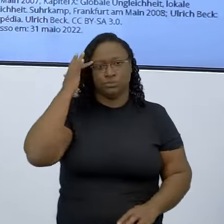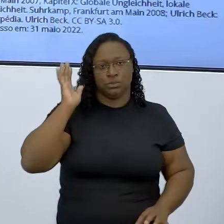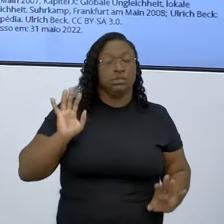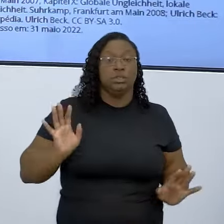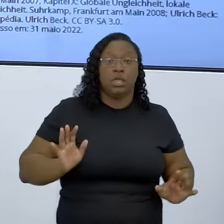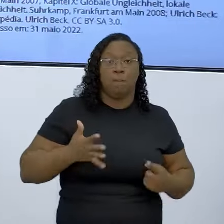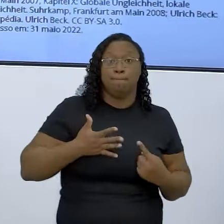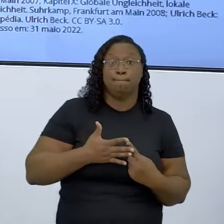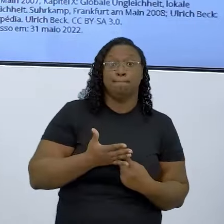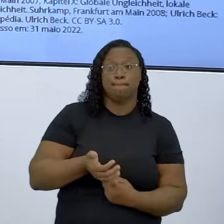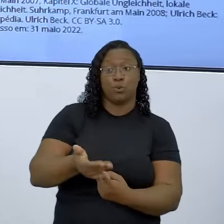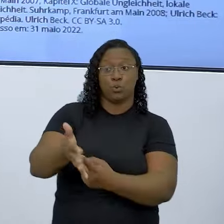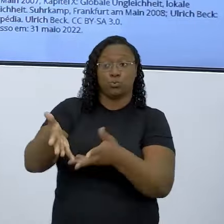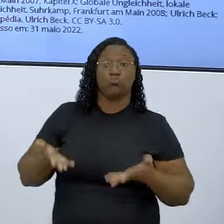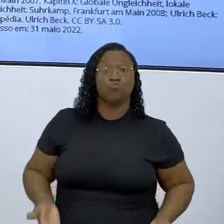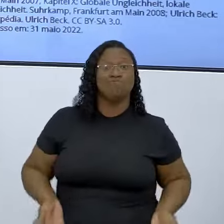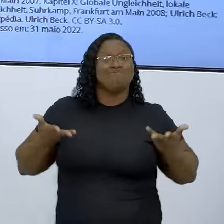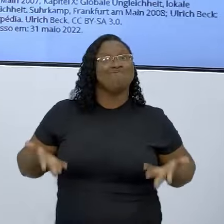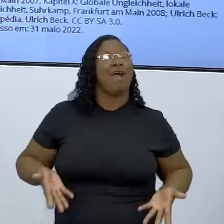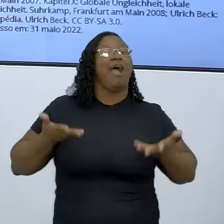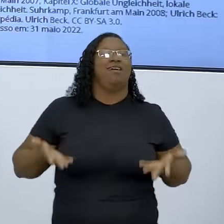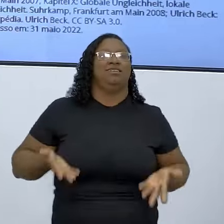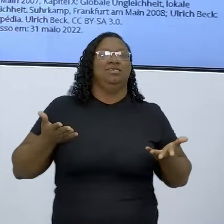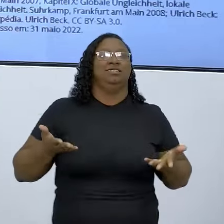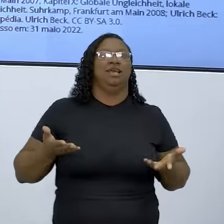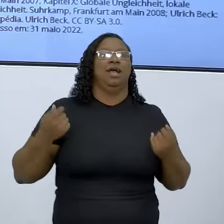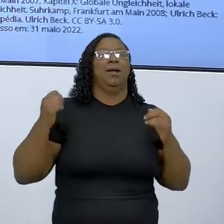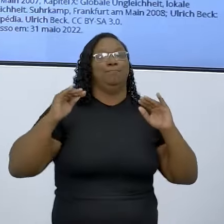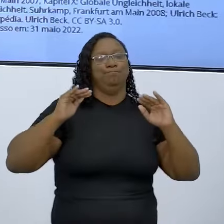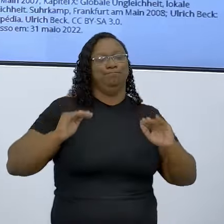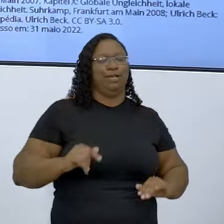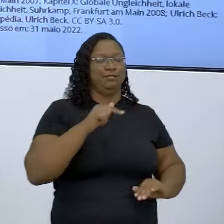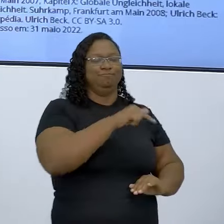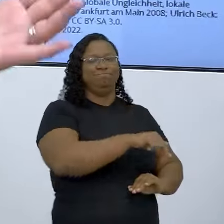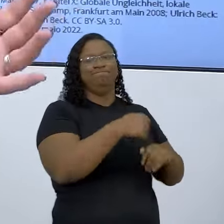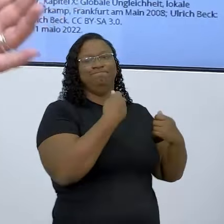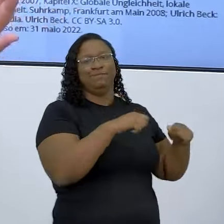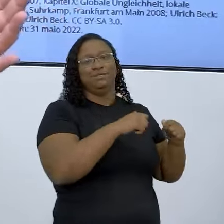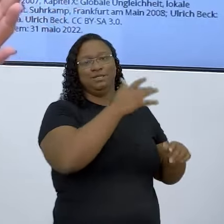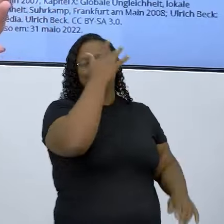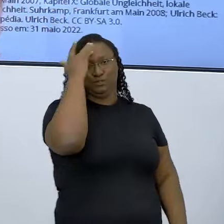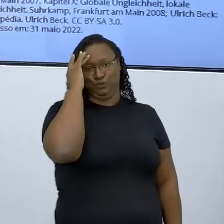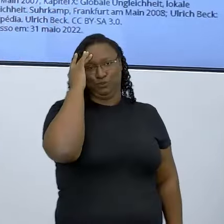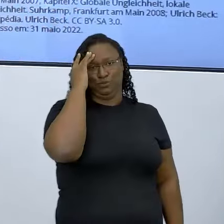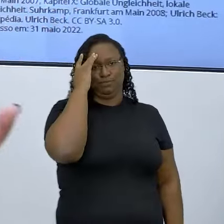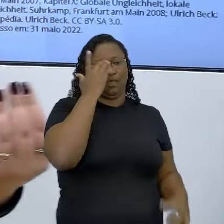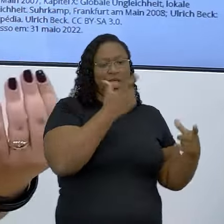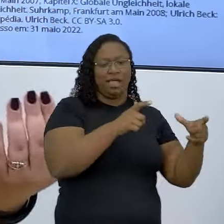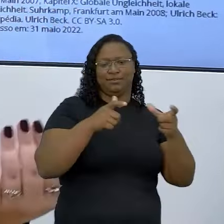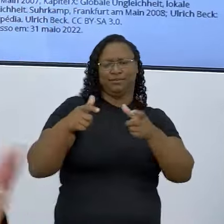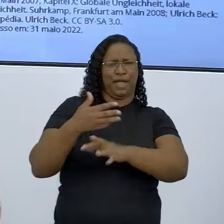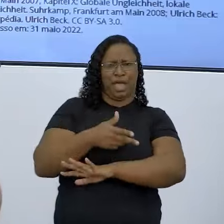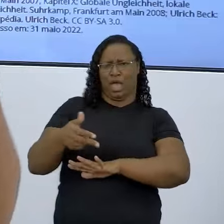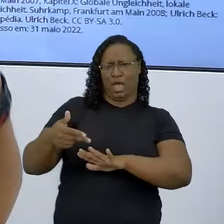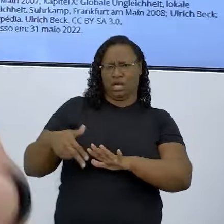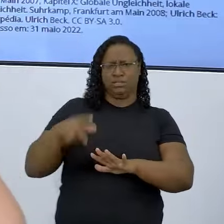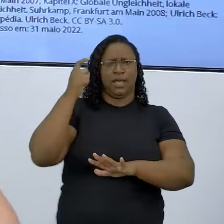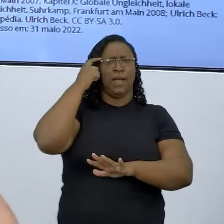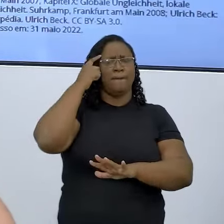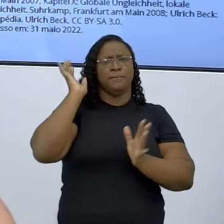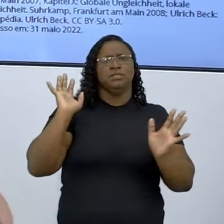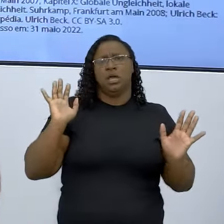mais automatizado as coisas estão, menos a gente precisa de força de trabalho. Isso em muitos setores. É só você pensar, se você vai hoje numa